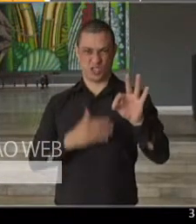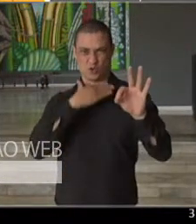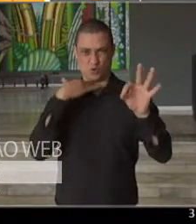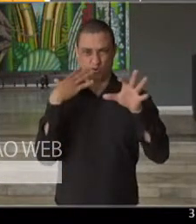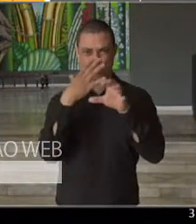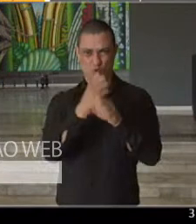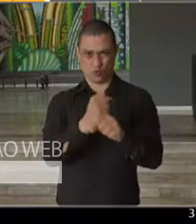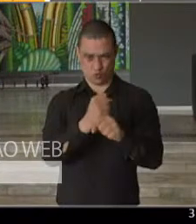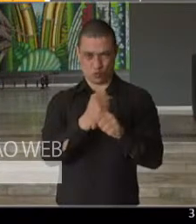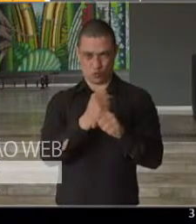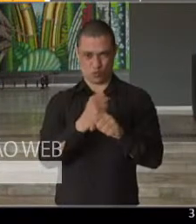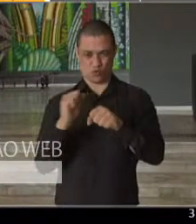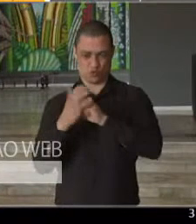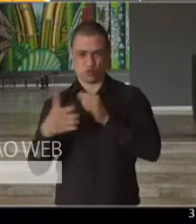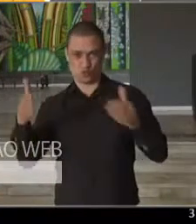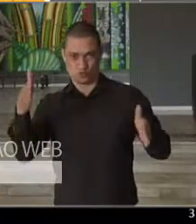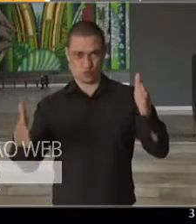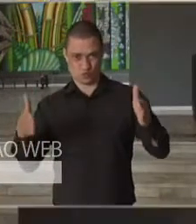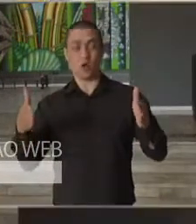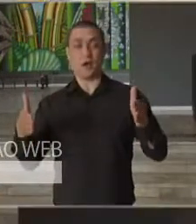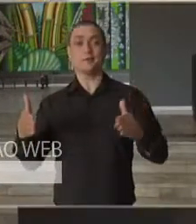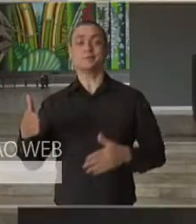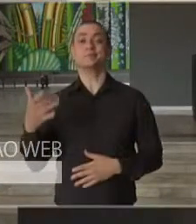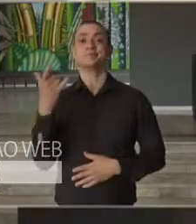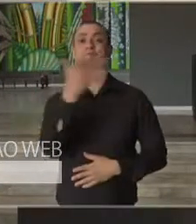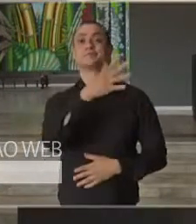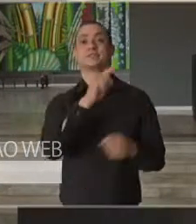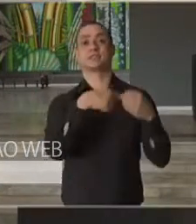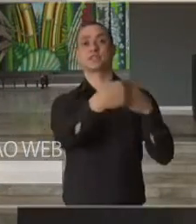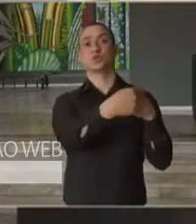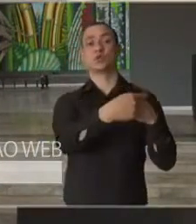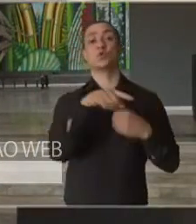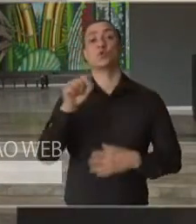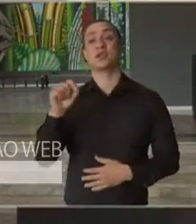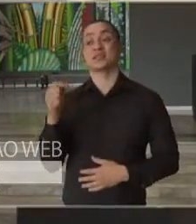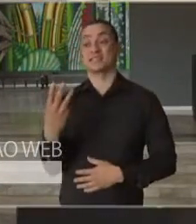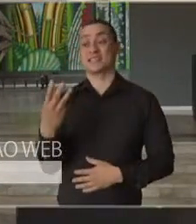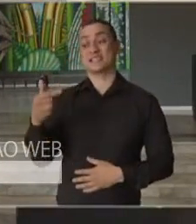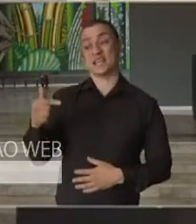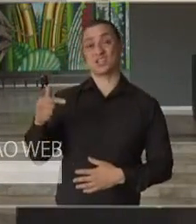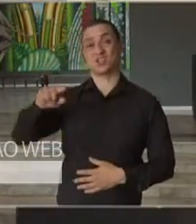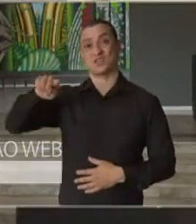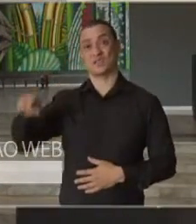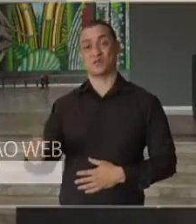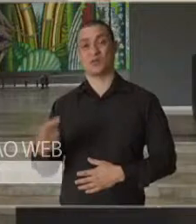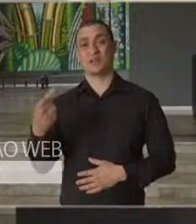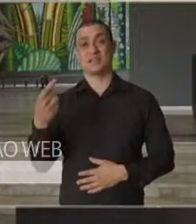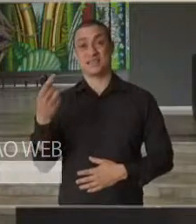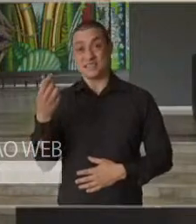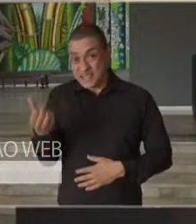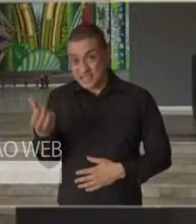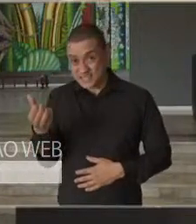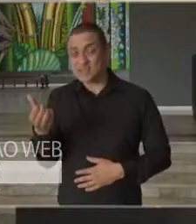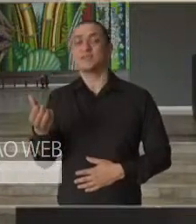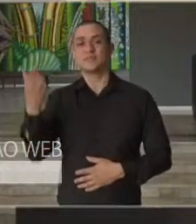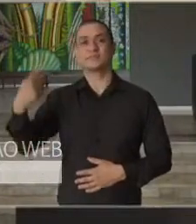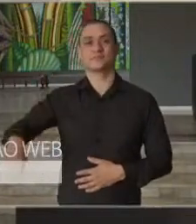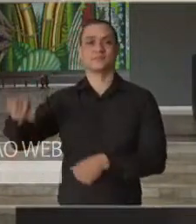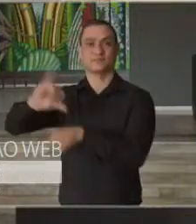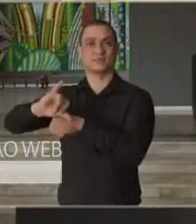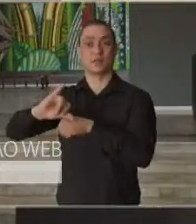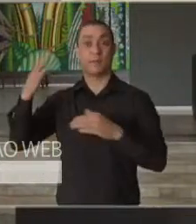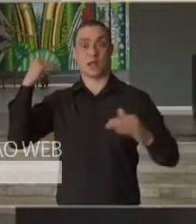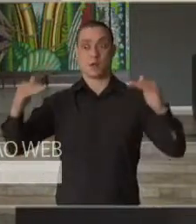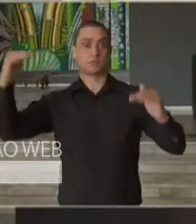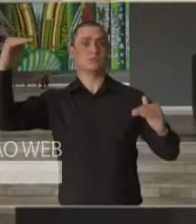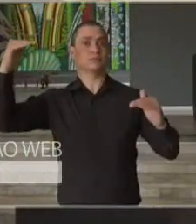óbitos durante a pandemia no estado de São Paulo ocorreram no interior, enquanto 37,6% na capital, portanto, invertendo